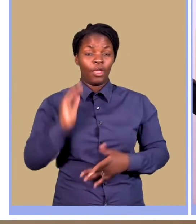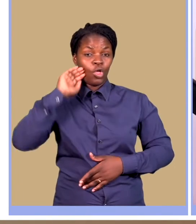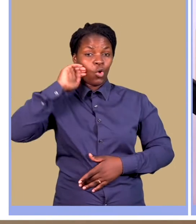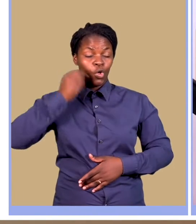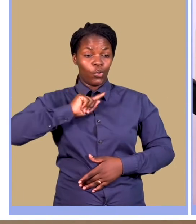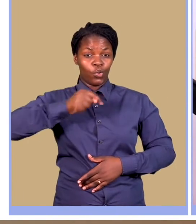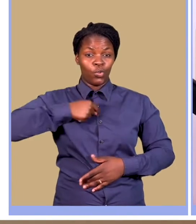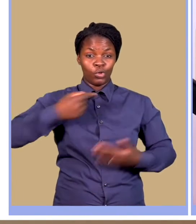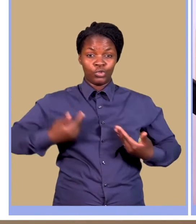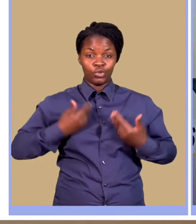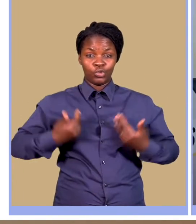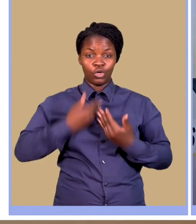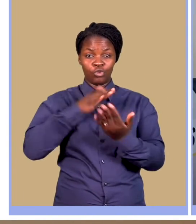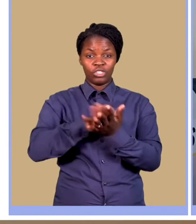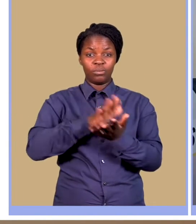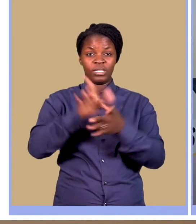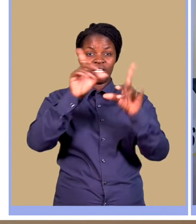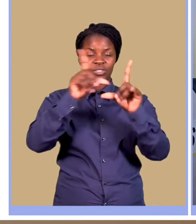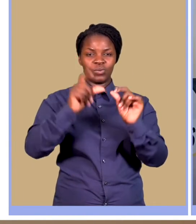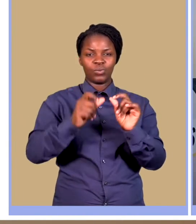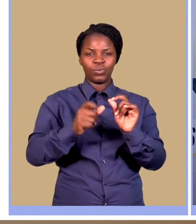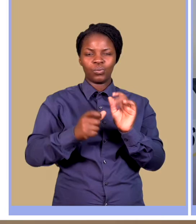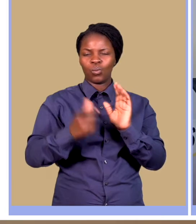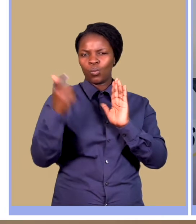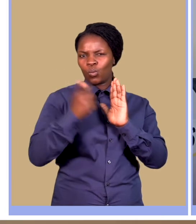aí são coisas das pessoas que vivem nas zonas rurais.